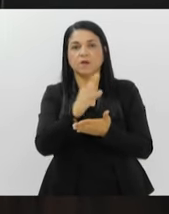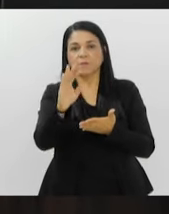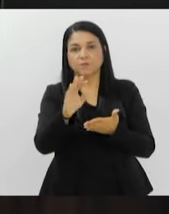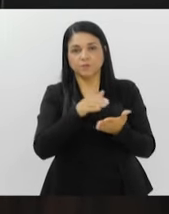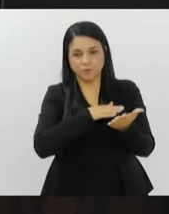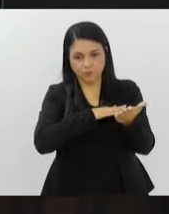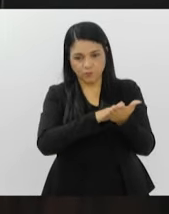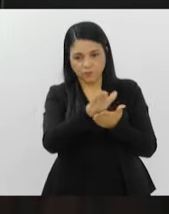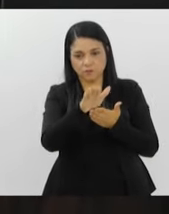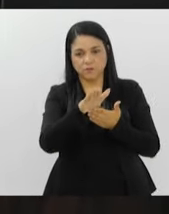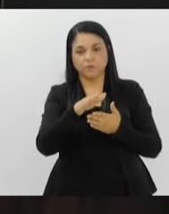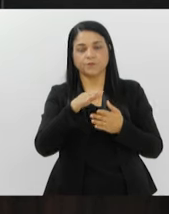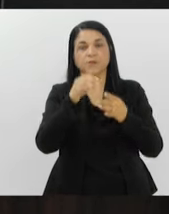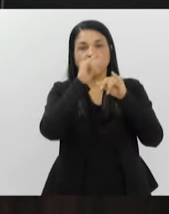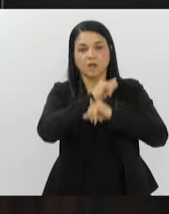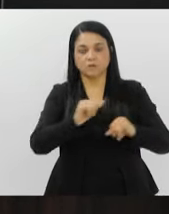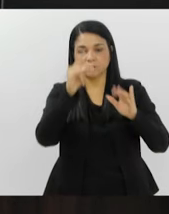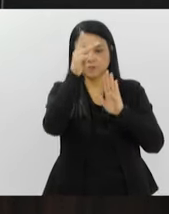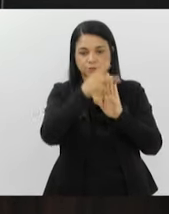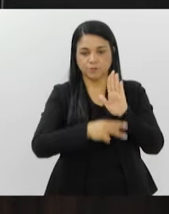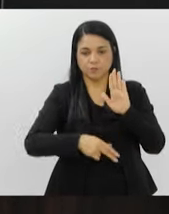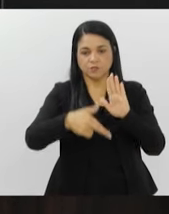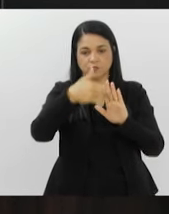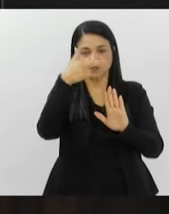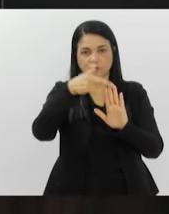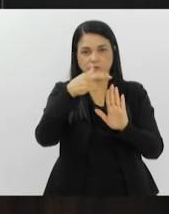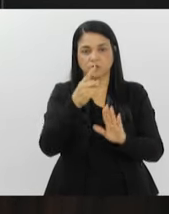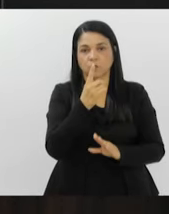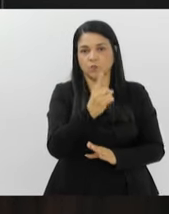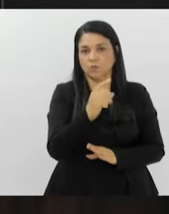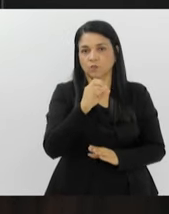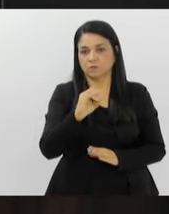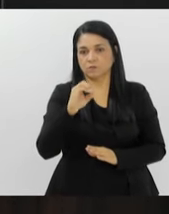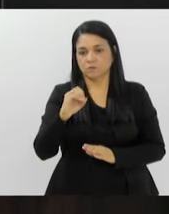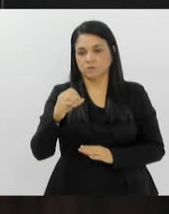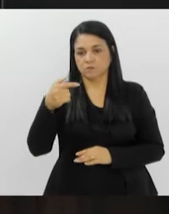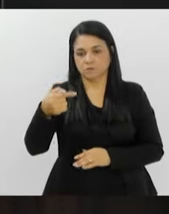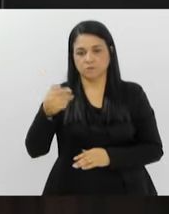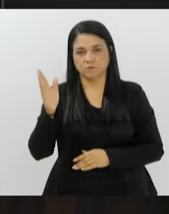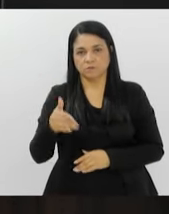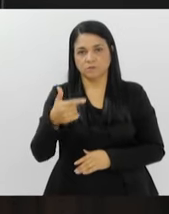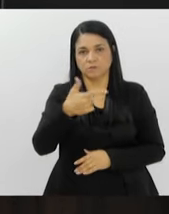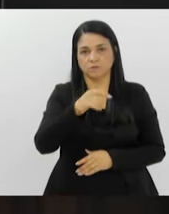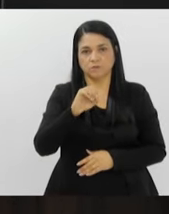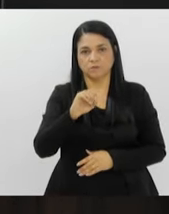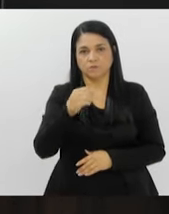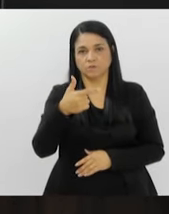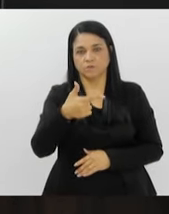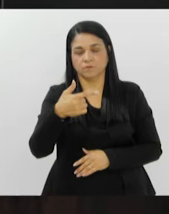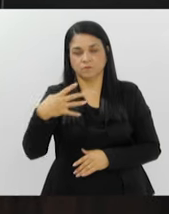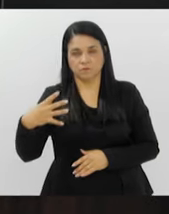vai a promulgação anuncio proo de resolução número